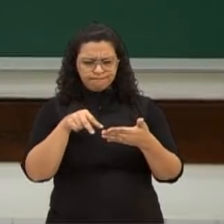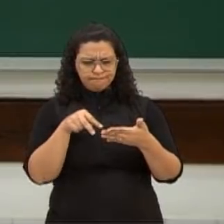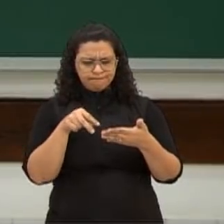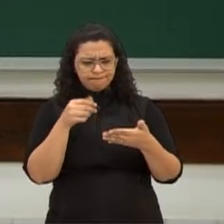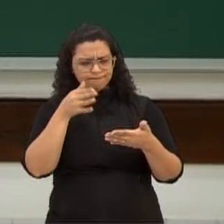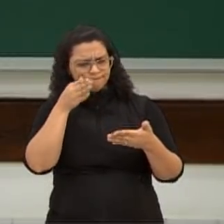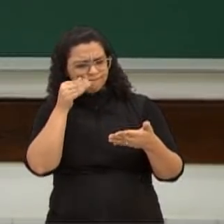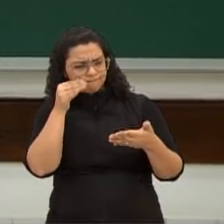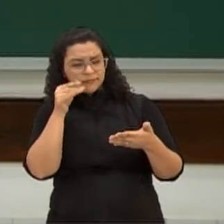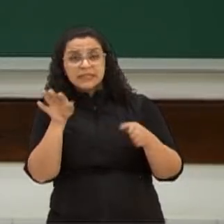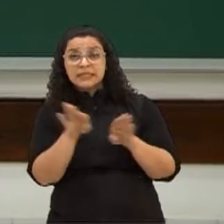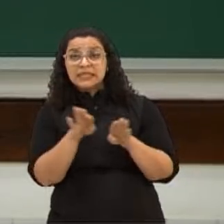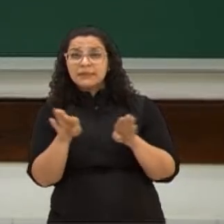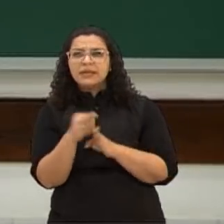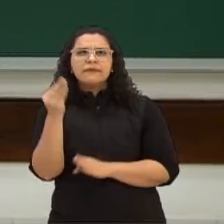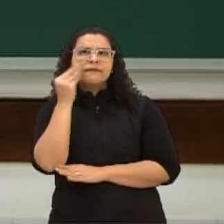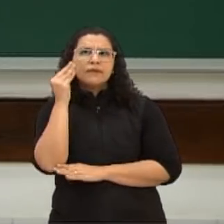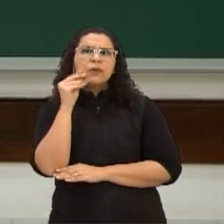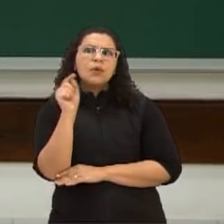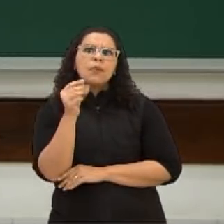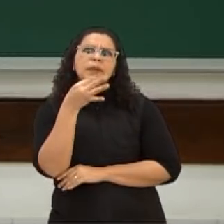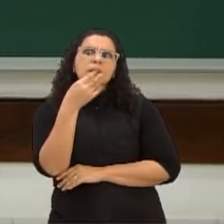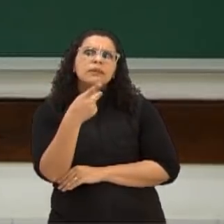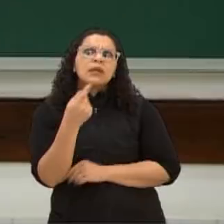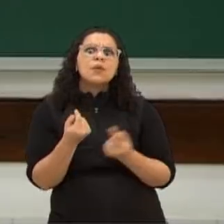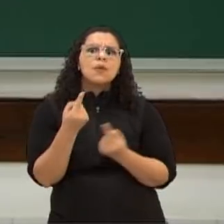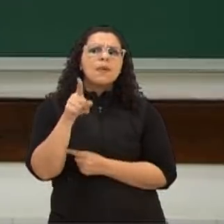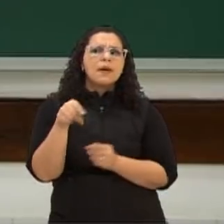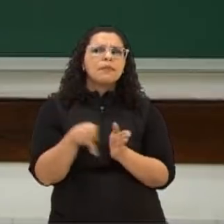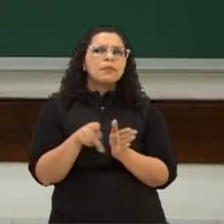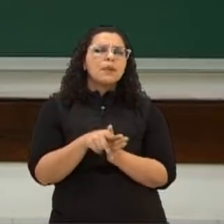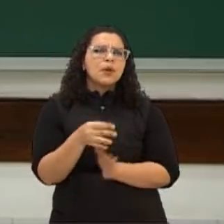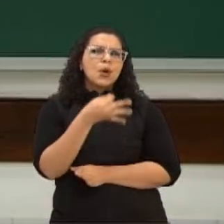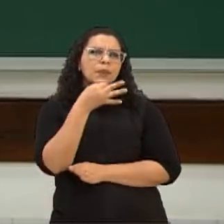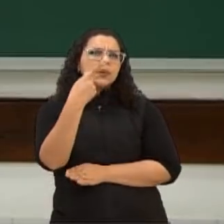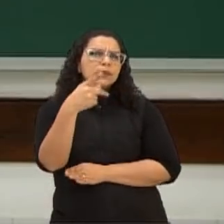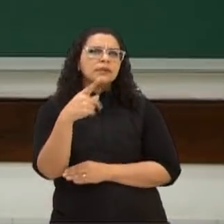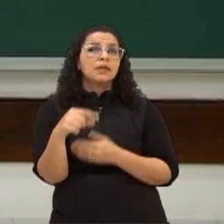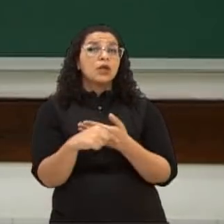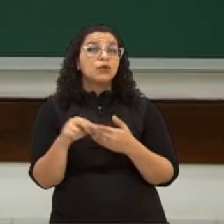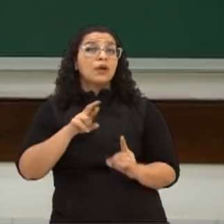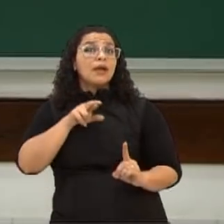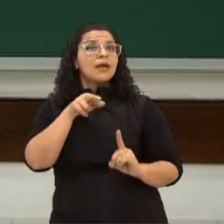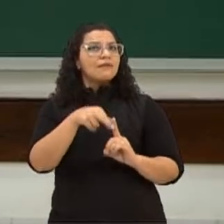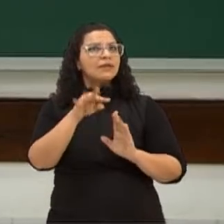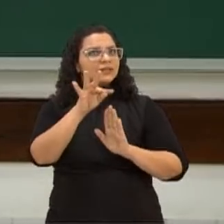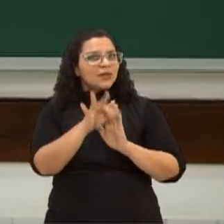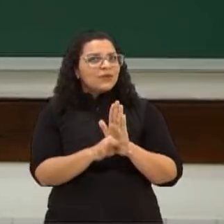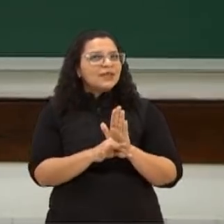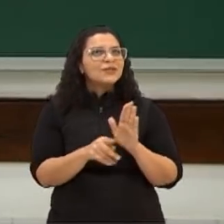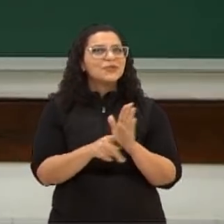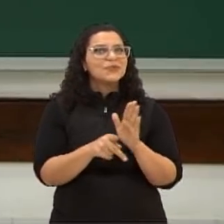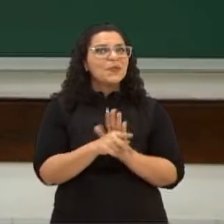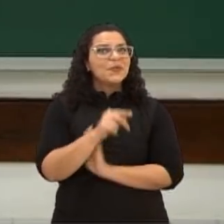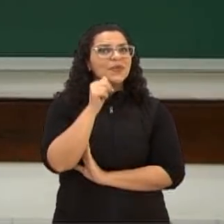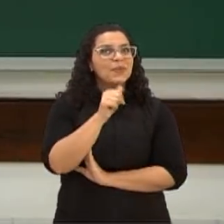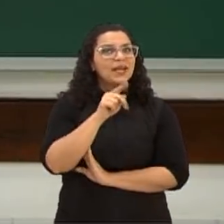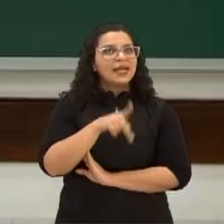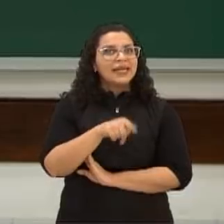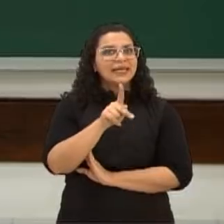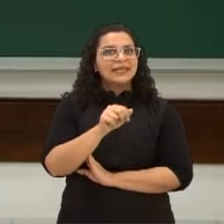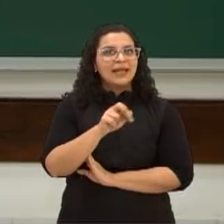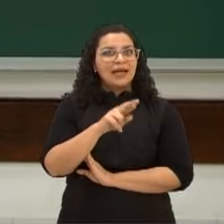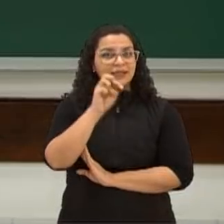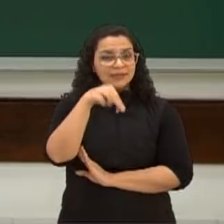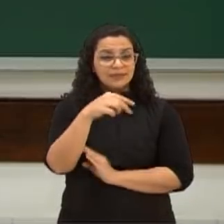carta e tentar extrair ali a opinião do autor referente ao texto base, certo? Aquele